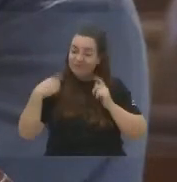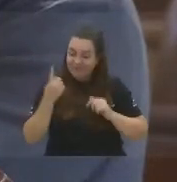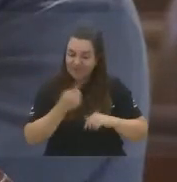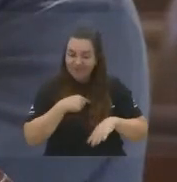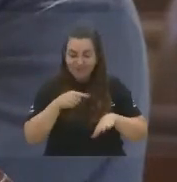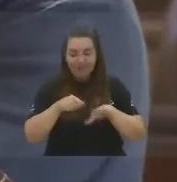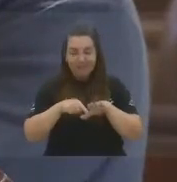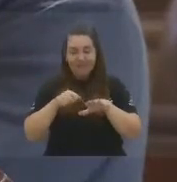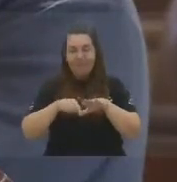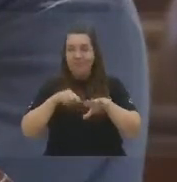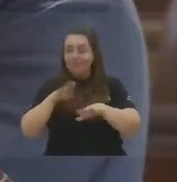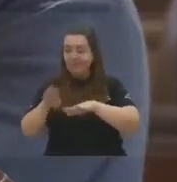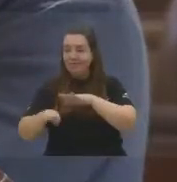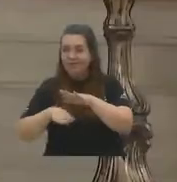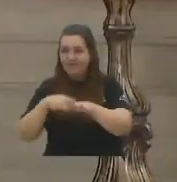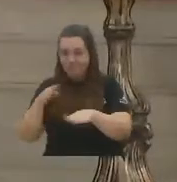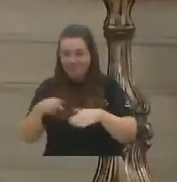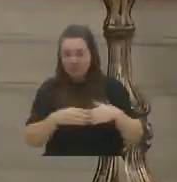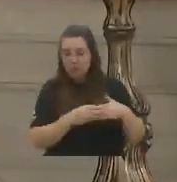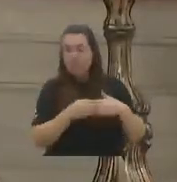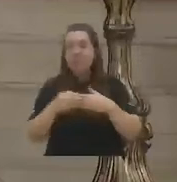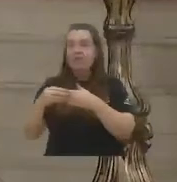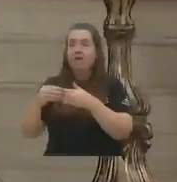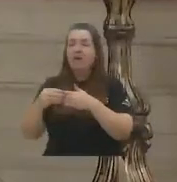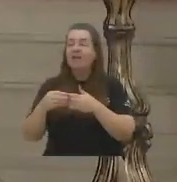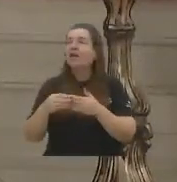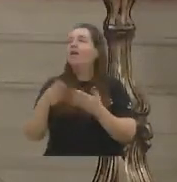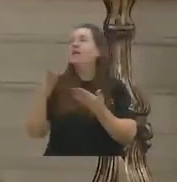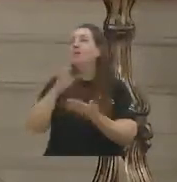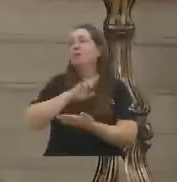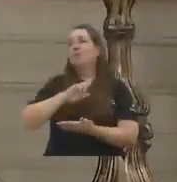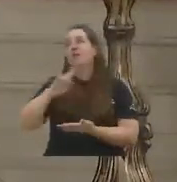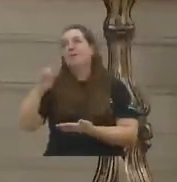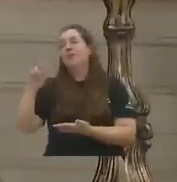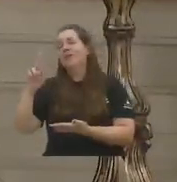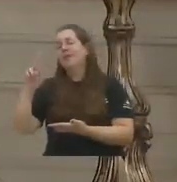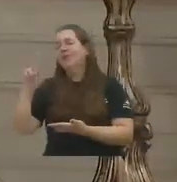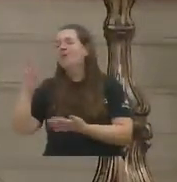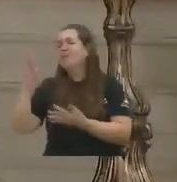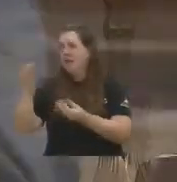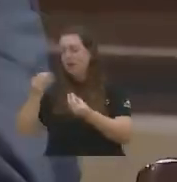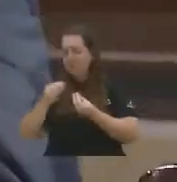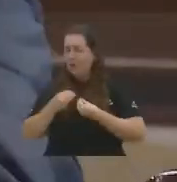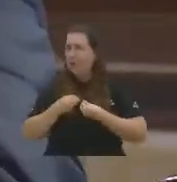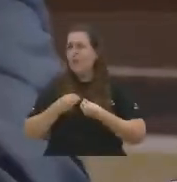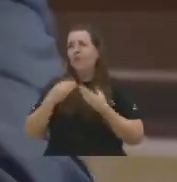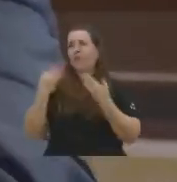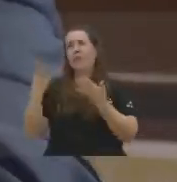Vem dar-nos teu filho,